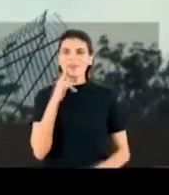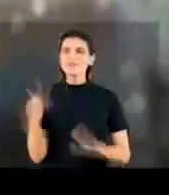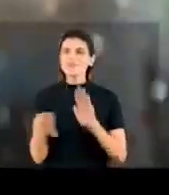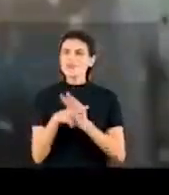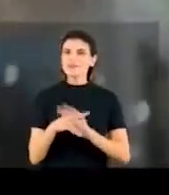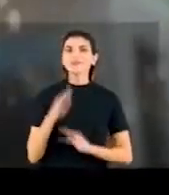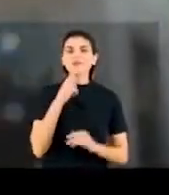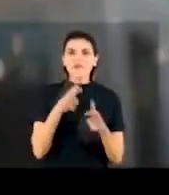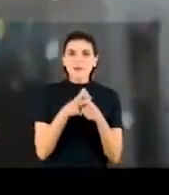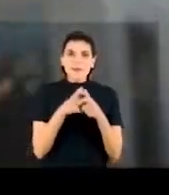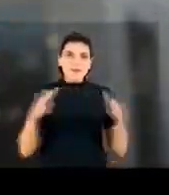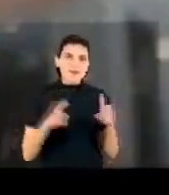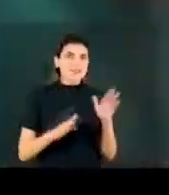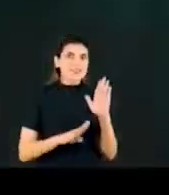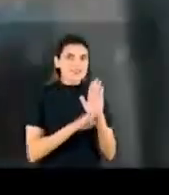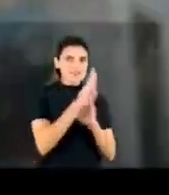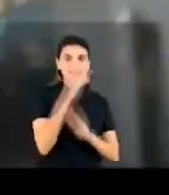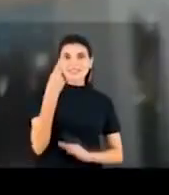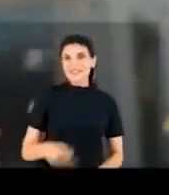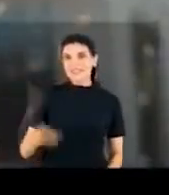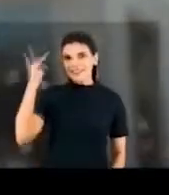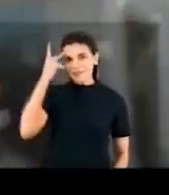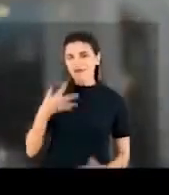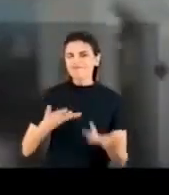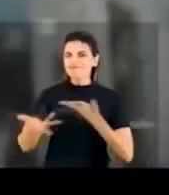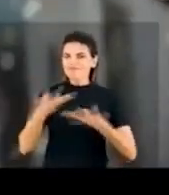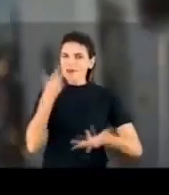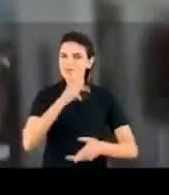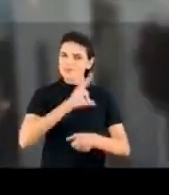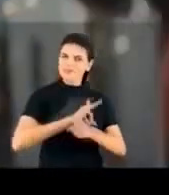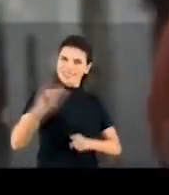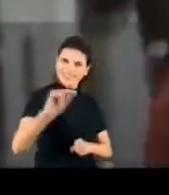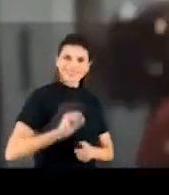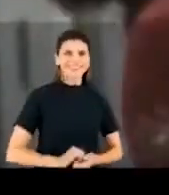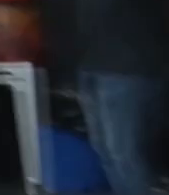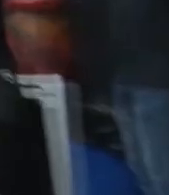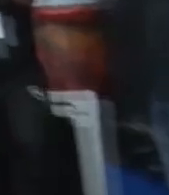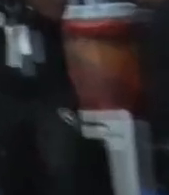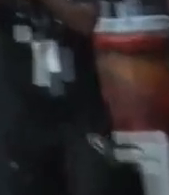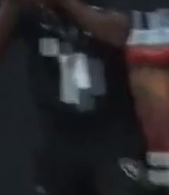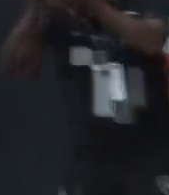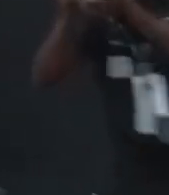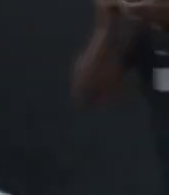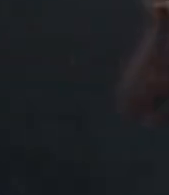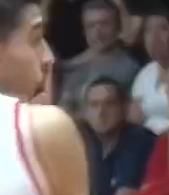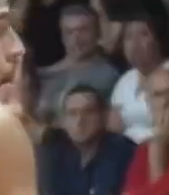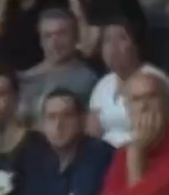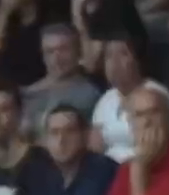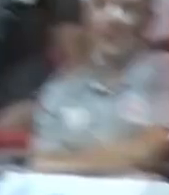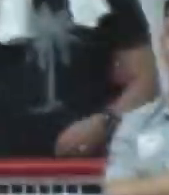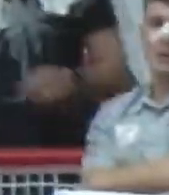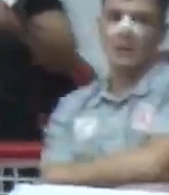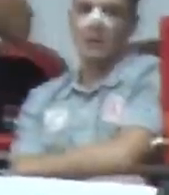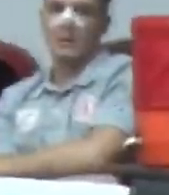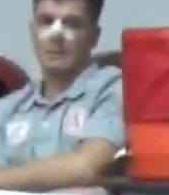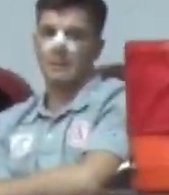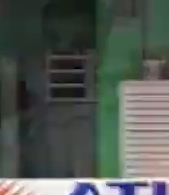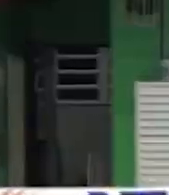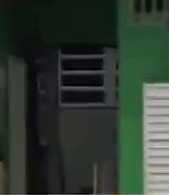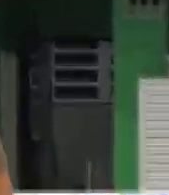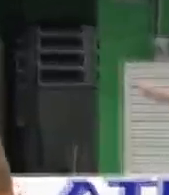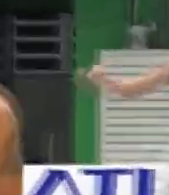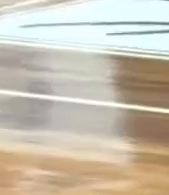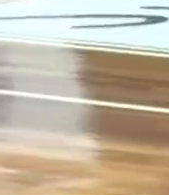conta na instituição financeira que mais cresce em São Paulo. A gente joga junto pra você vencer. Foram 19 equipes que fizeram não só o